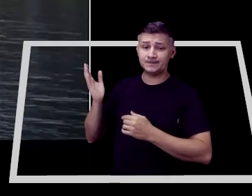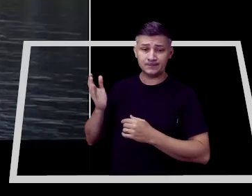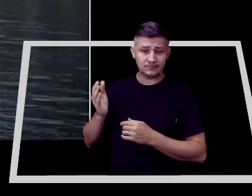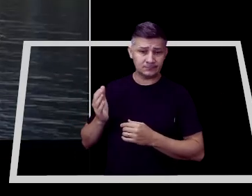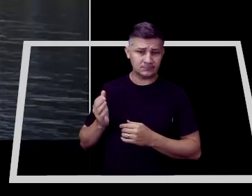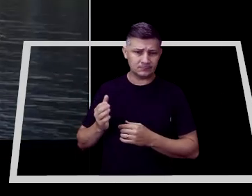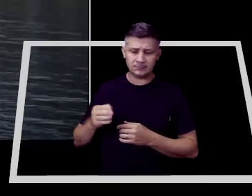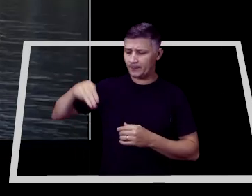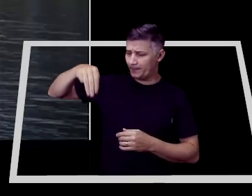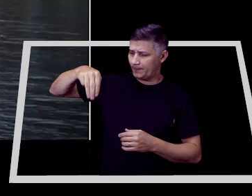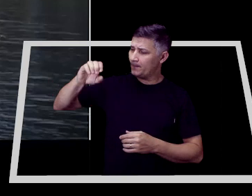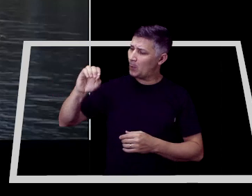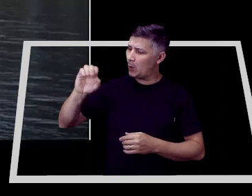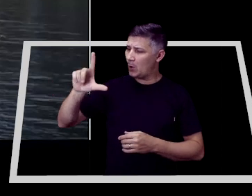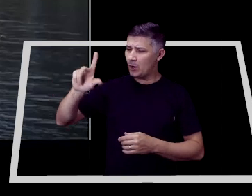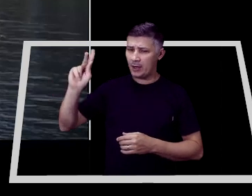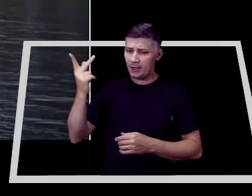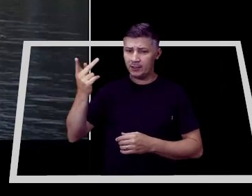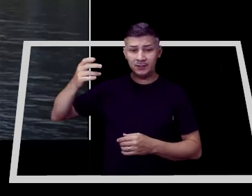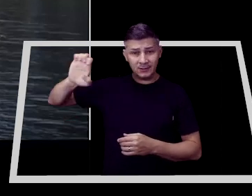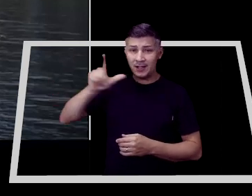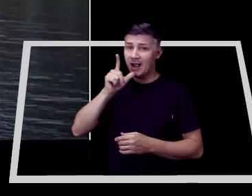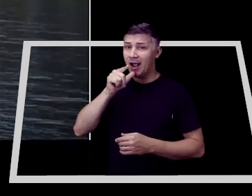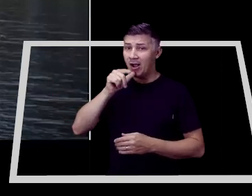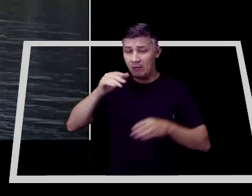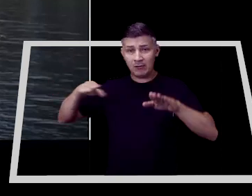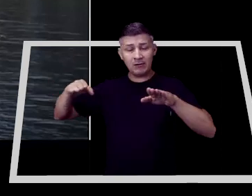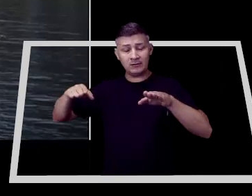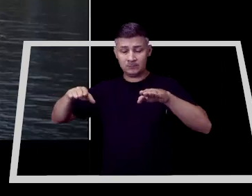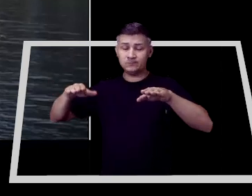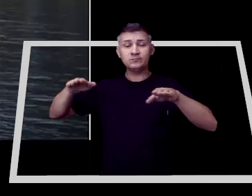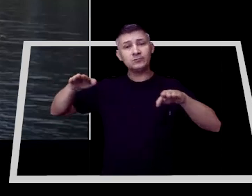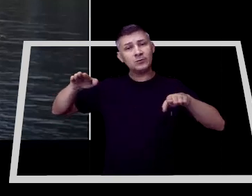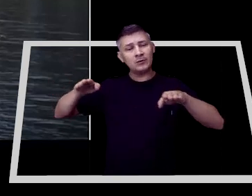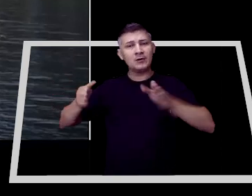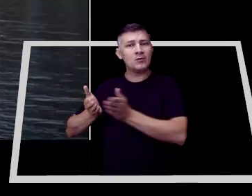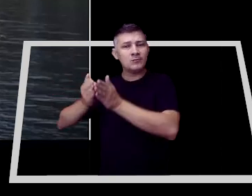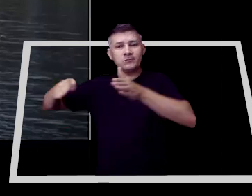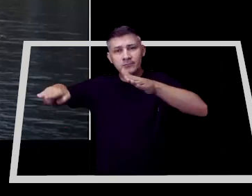de mole de cais, com uma extensão